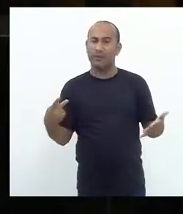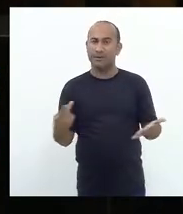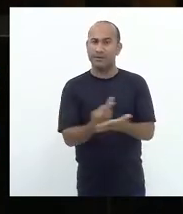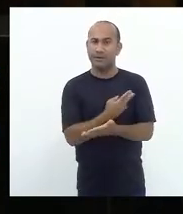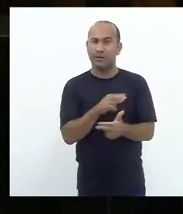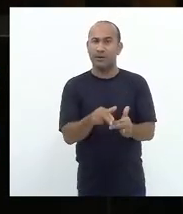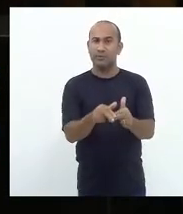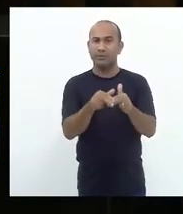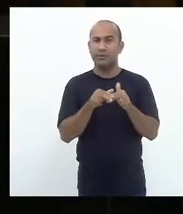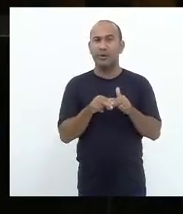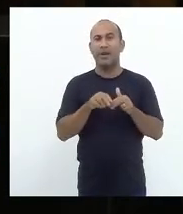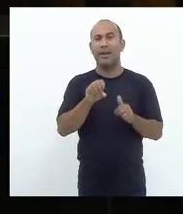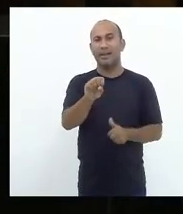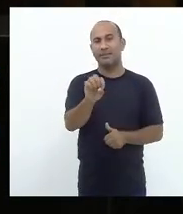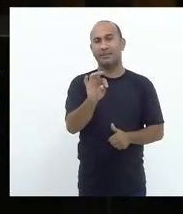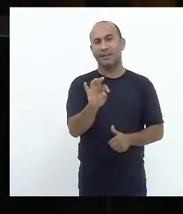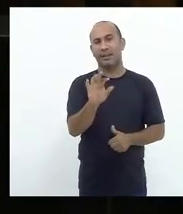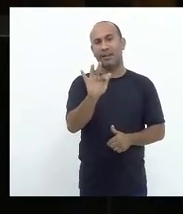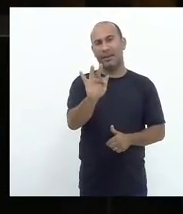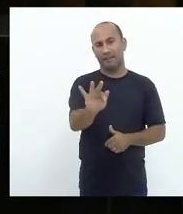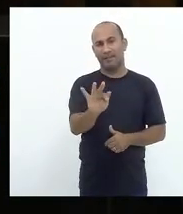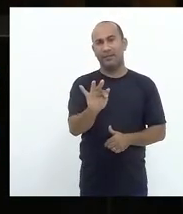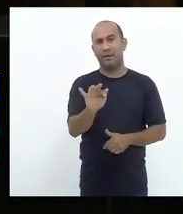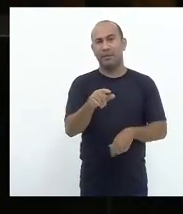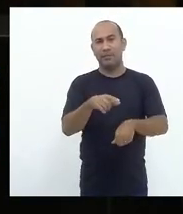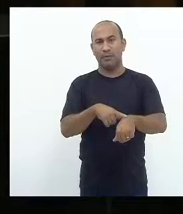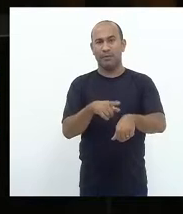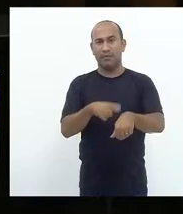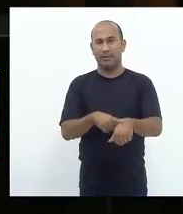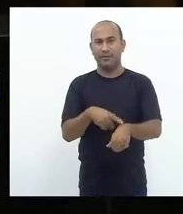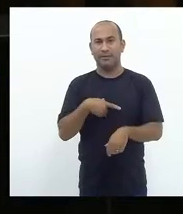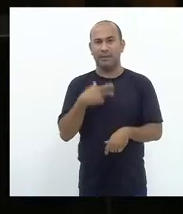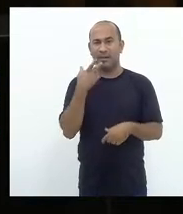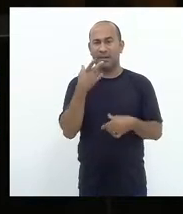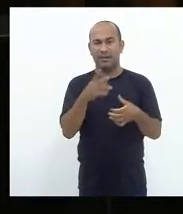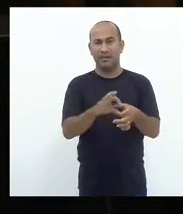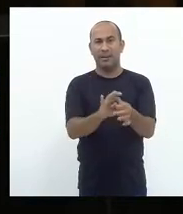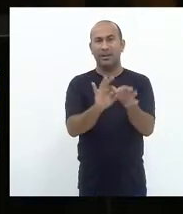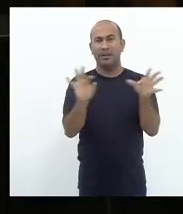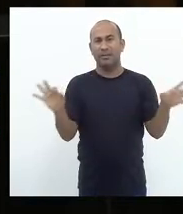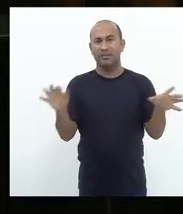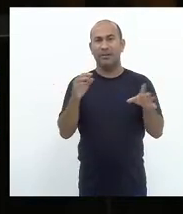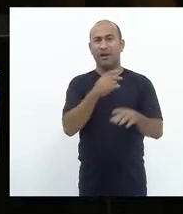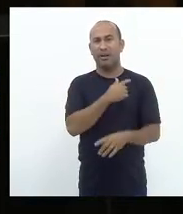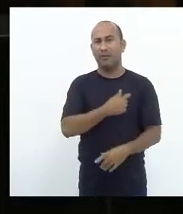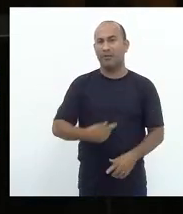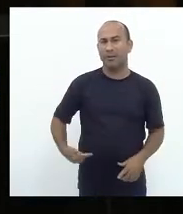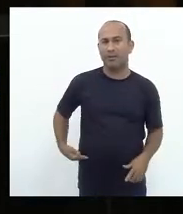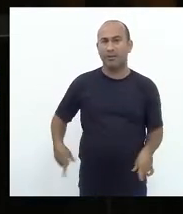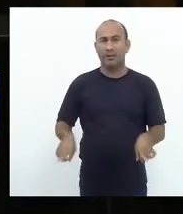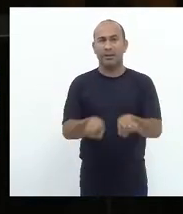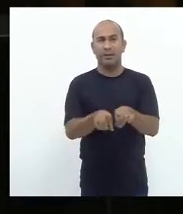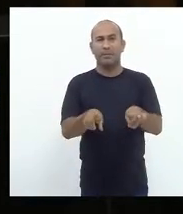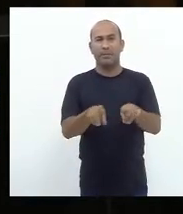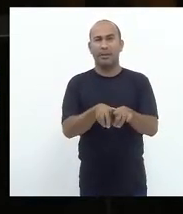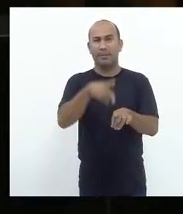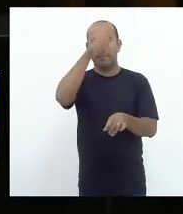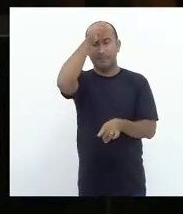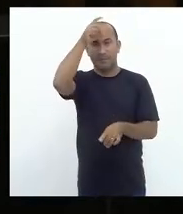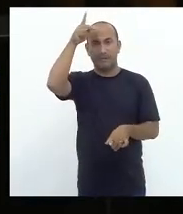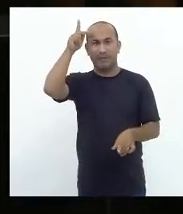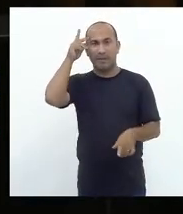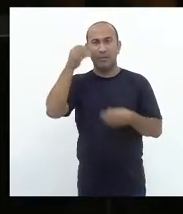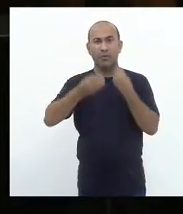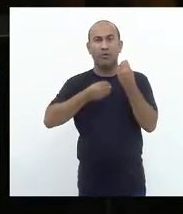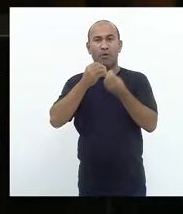relação ao STF, quando deu autonomia aos governadores e prefeitos para que decidisse como